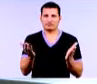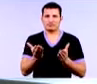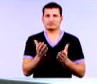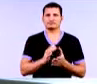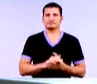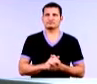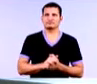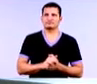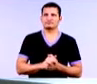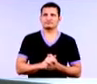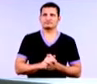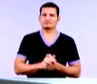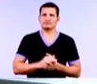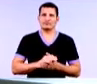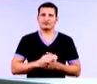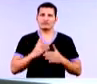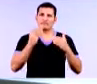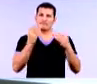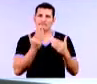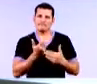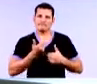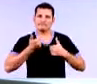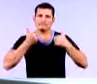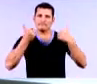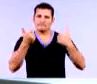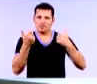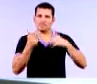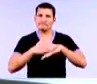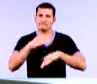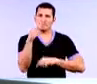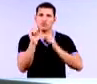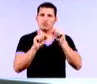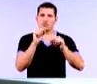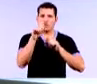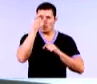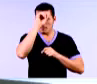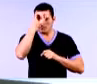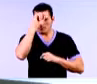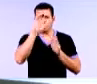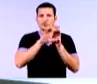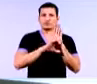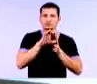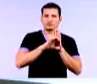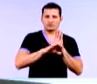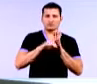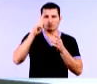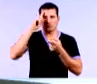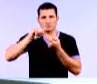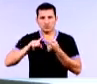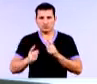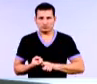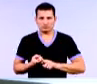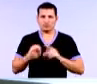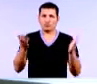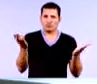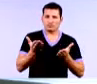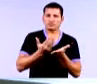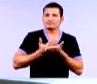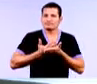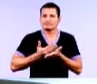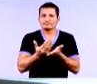vai aperfeiçoar um pouco mais o que nós aprendemos em relação aos conceitos de lógica. Hoje a gente vai começar a